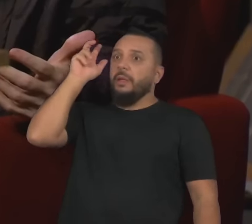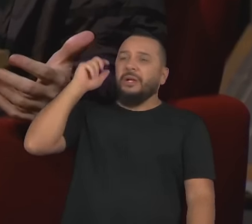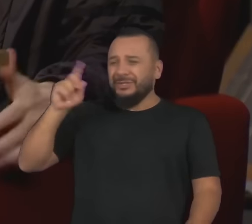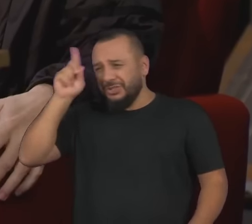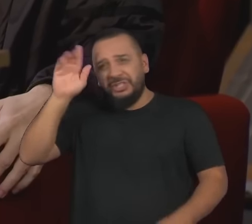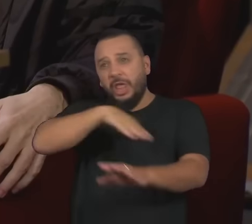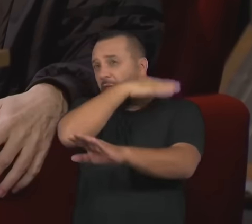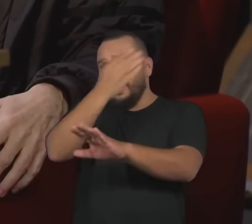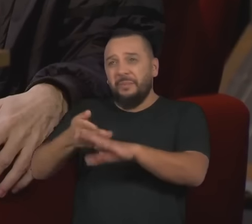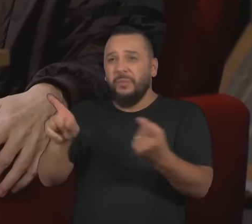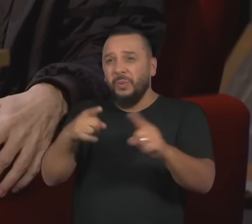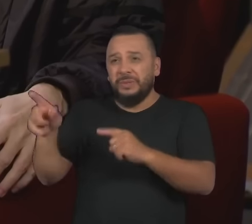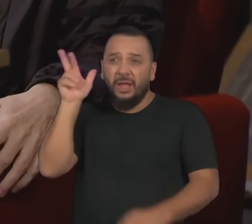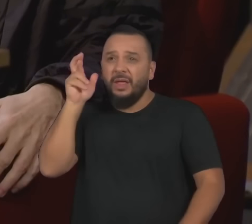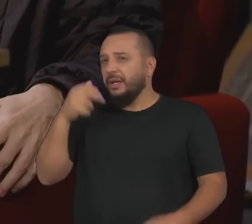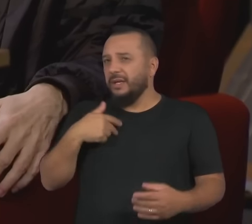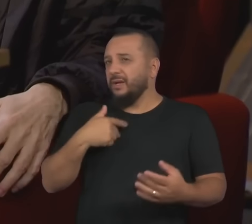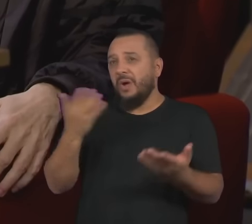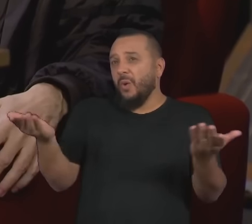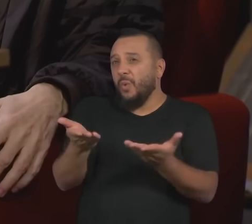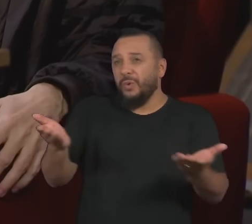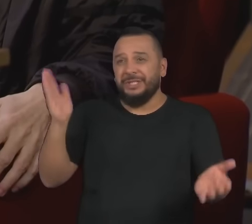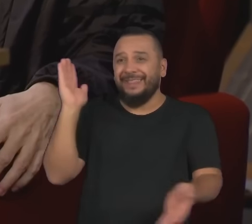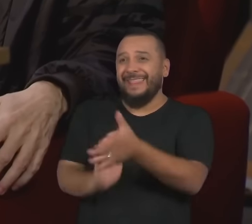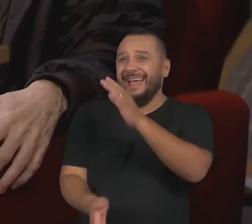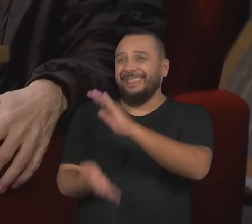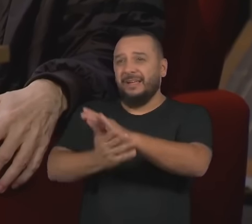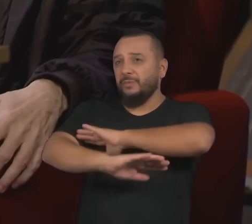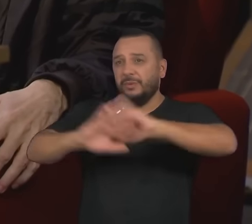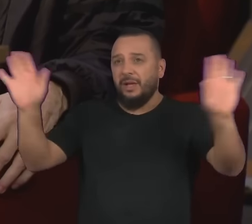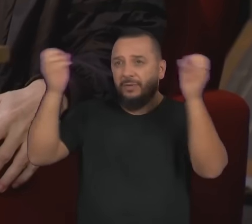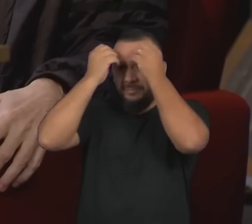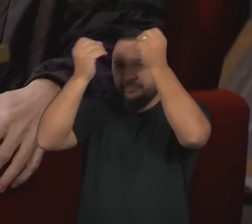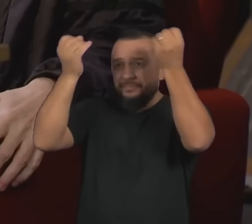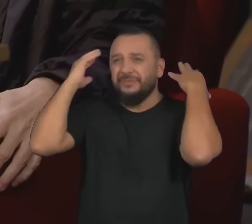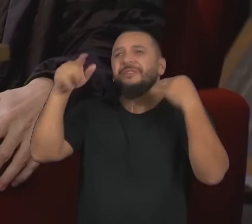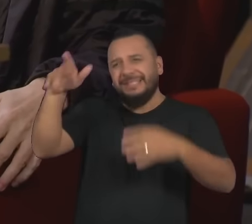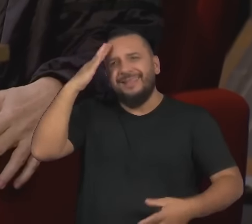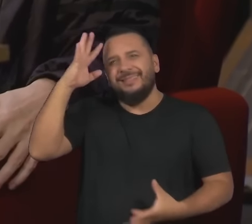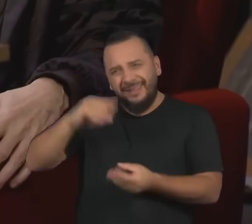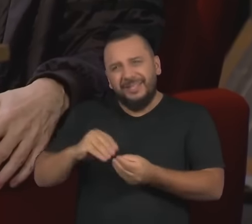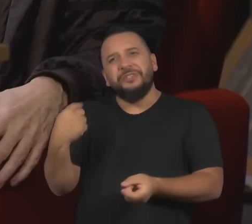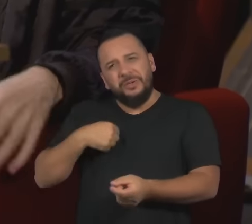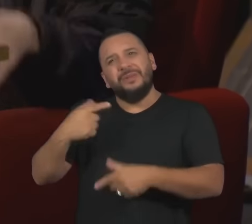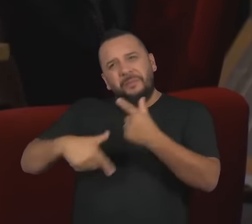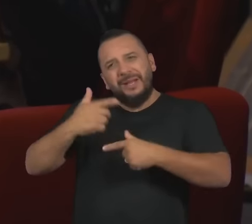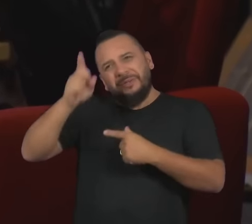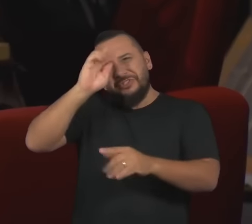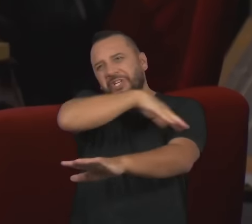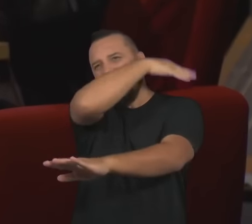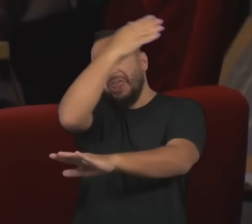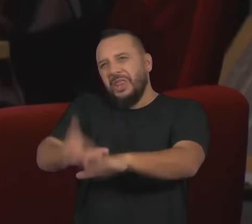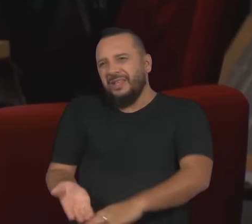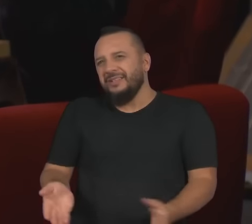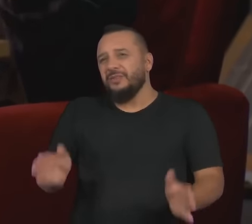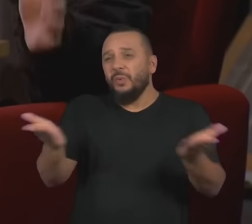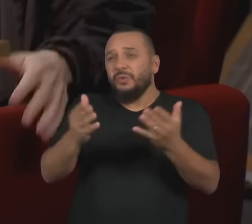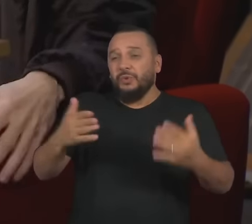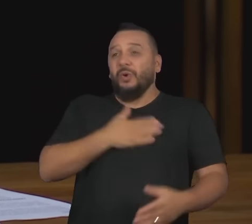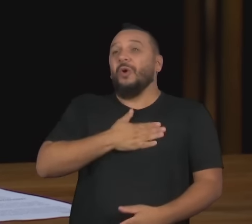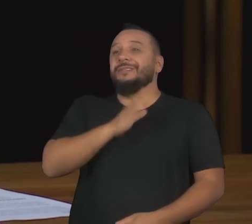no estúdio ouvindo. Eu acho que uma pessoa que trabalhou em estúdio vai entender o que eu estou falando. Hoje, quer ficar só no